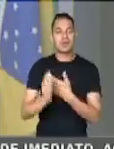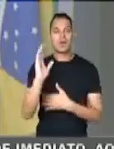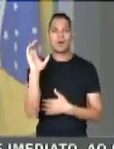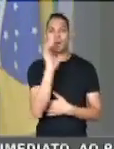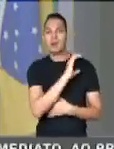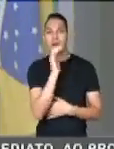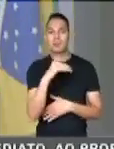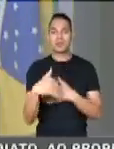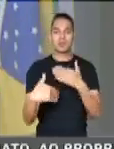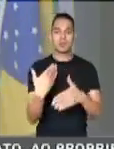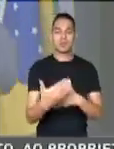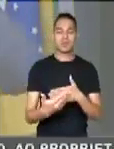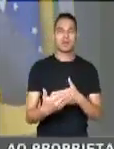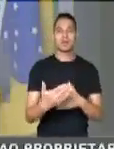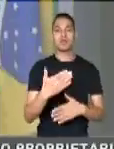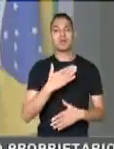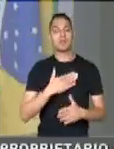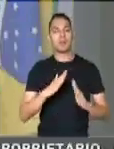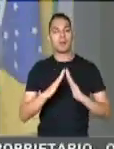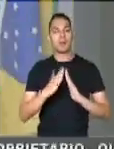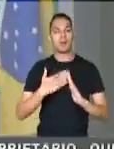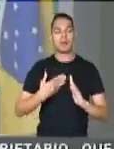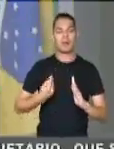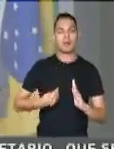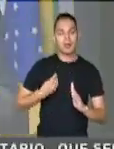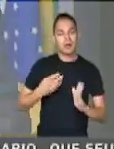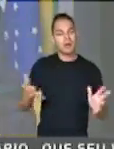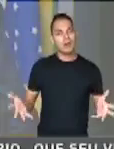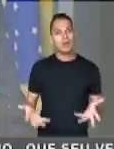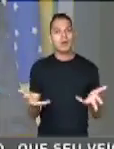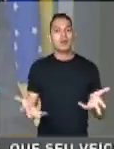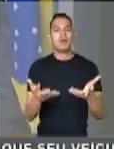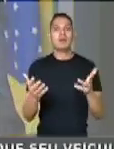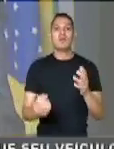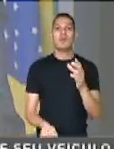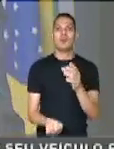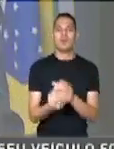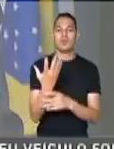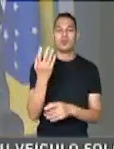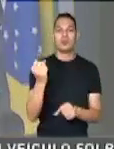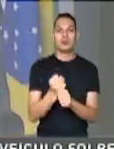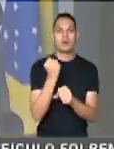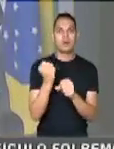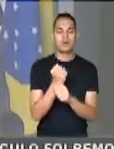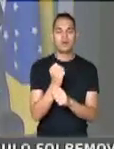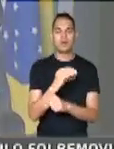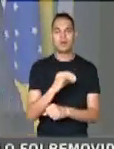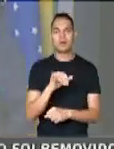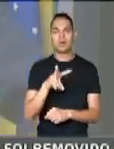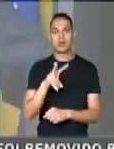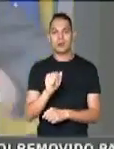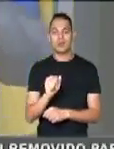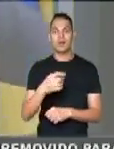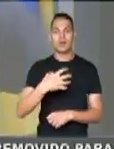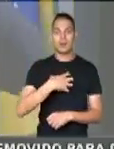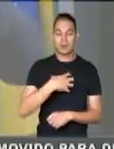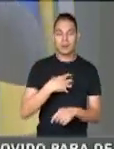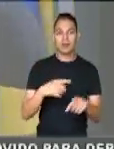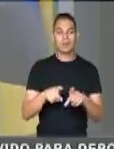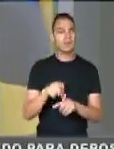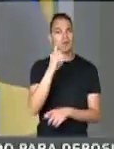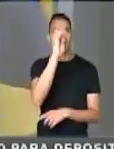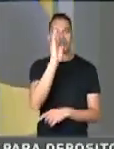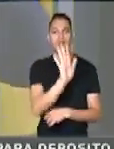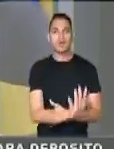de projetos do Minha Casa Minha Vida, que deu esse impulso à construção civil, que hoje, na Bahia e no Brasil, nós temos a construção